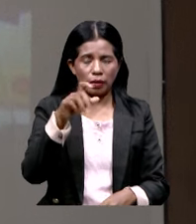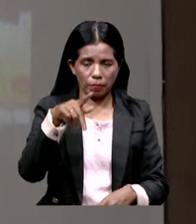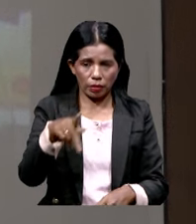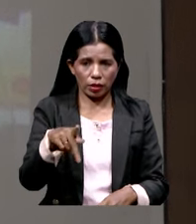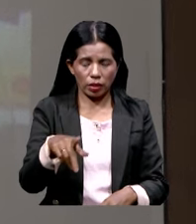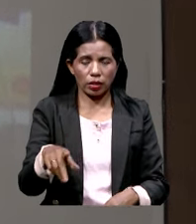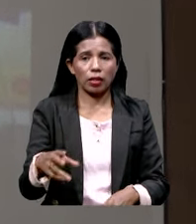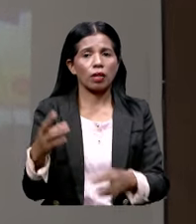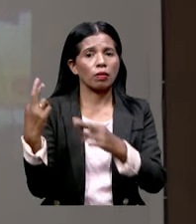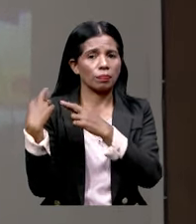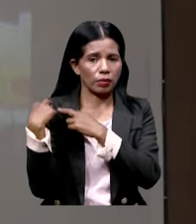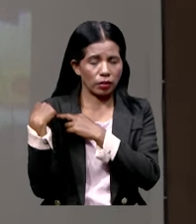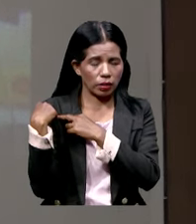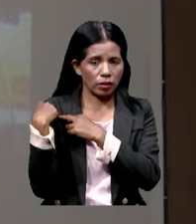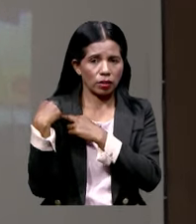ministros.